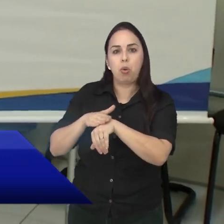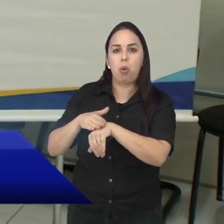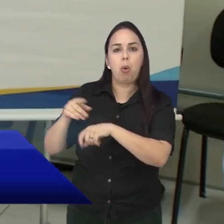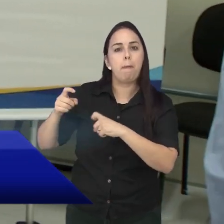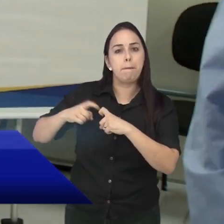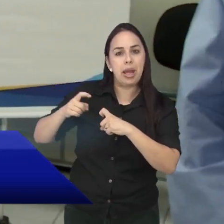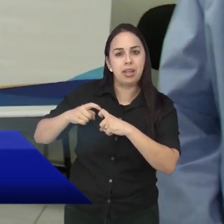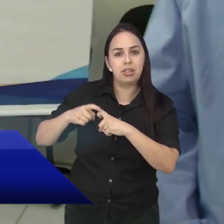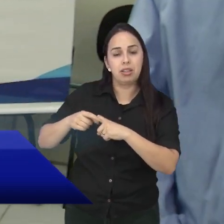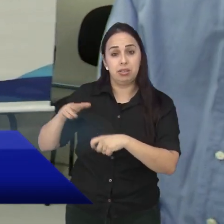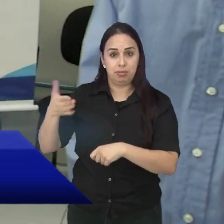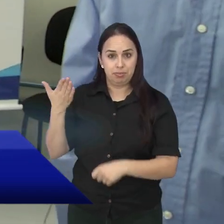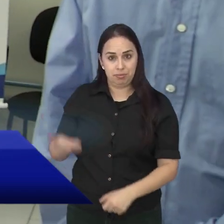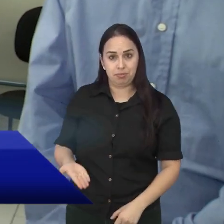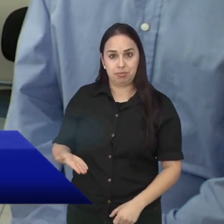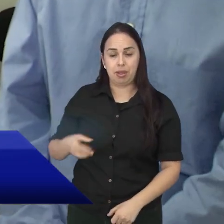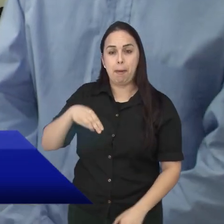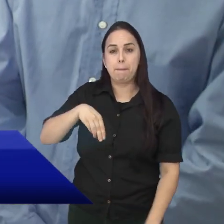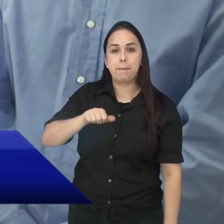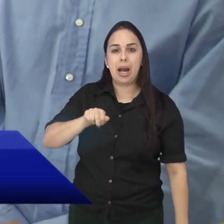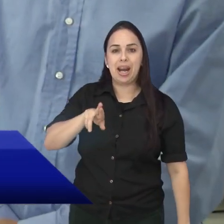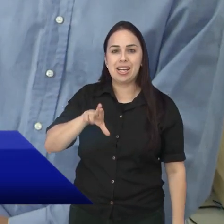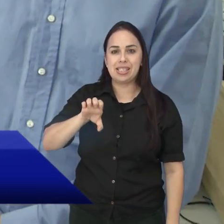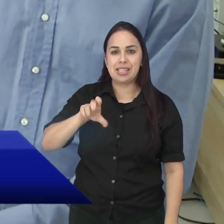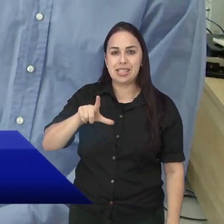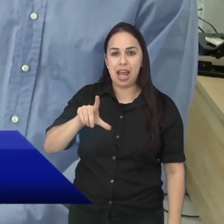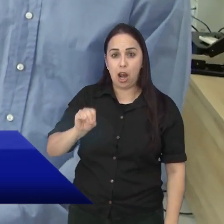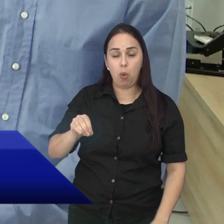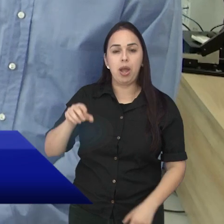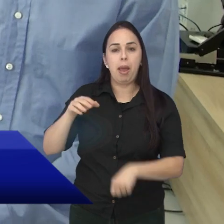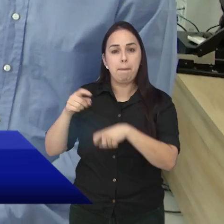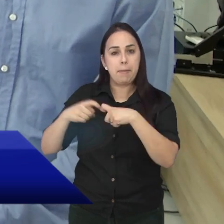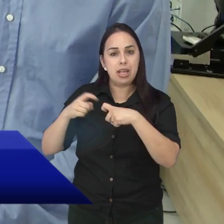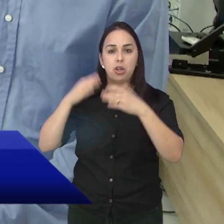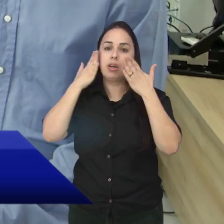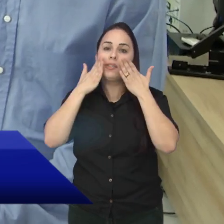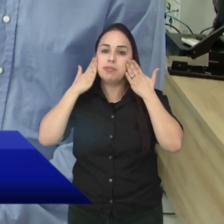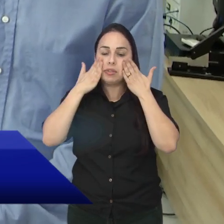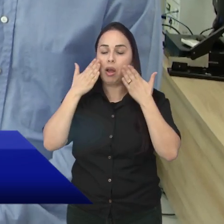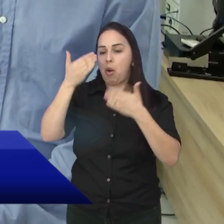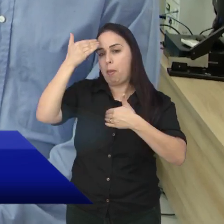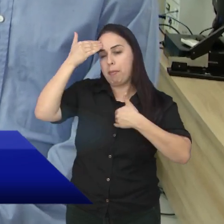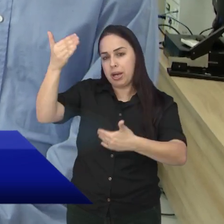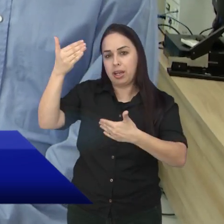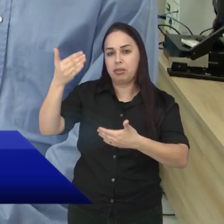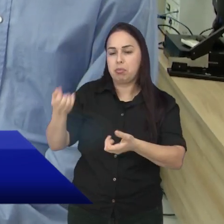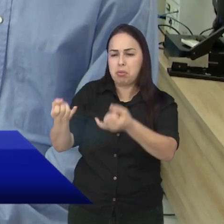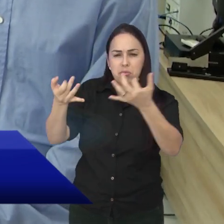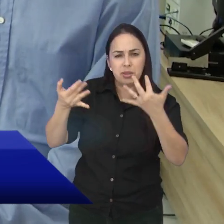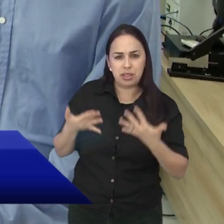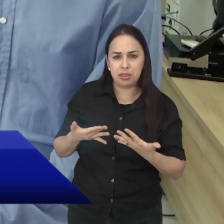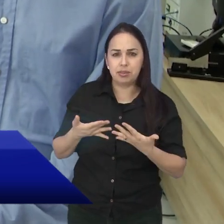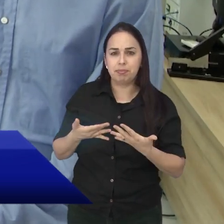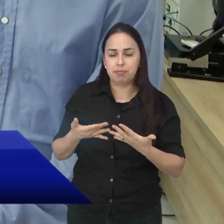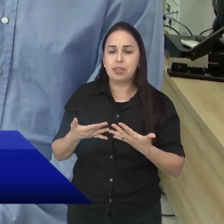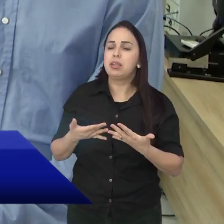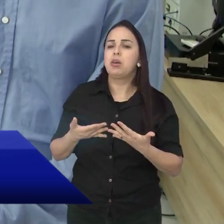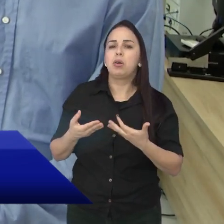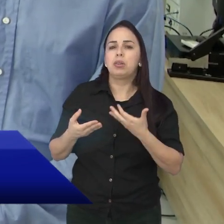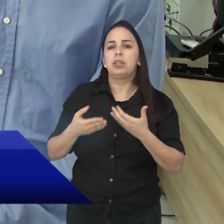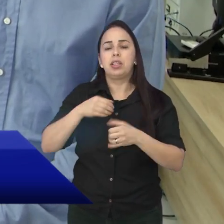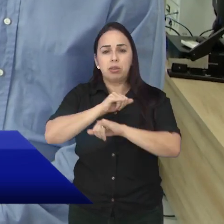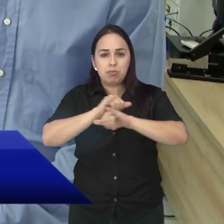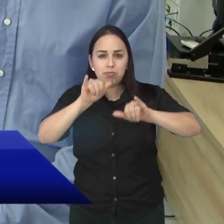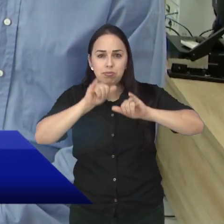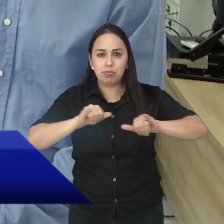com um especialista no assunto. Vou conversar com o Marcelo Guimarães, ele que é dermatologista. Doutor, muito obrigado por conversar para a gente e